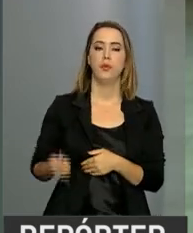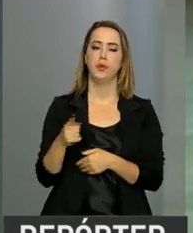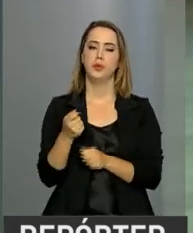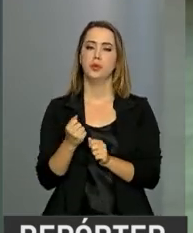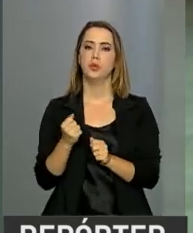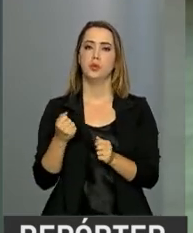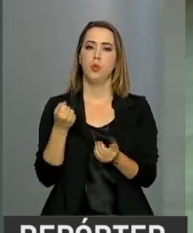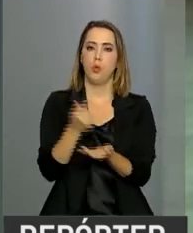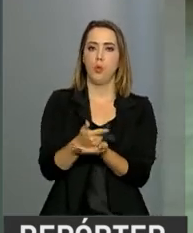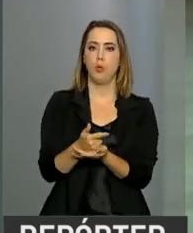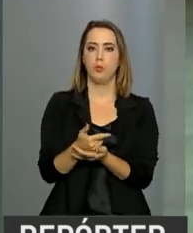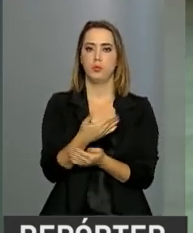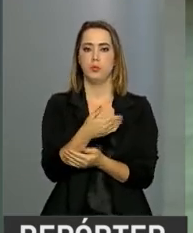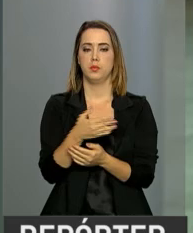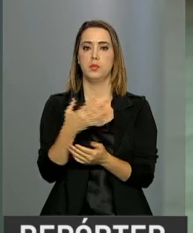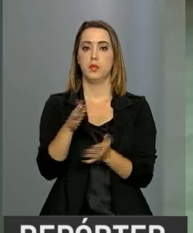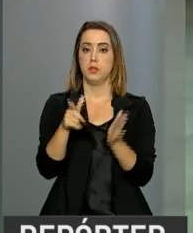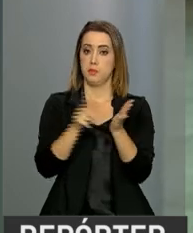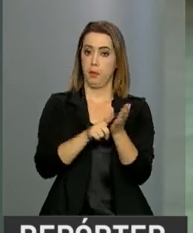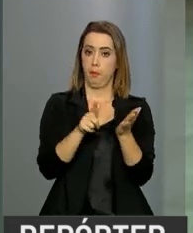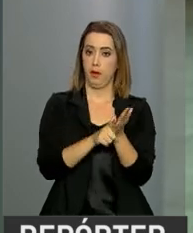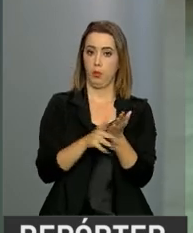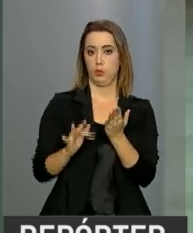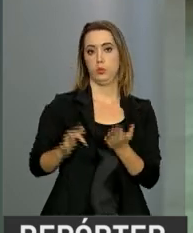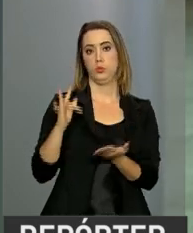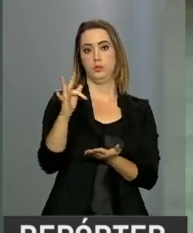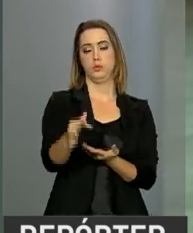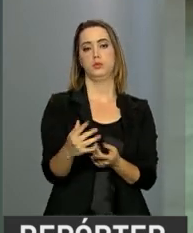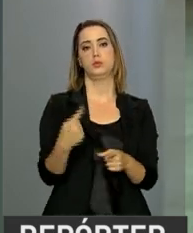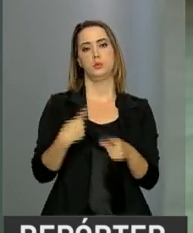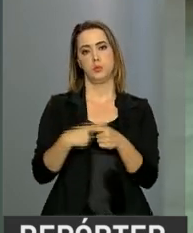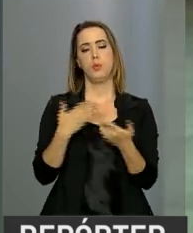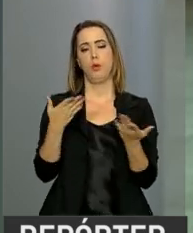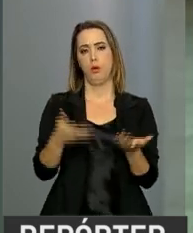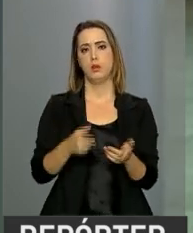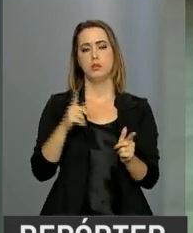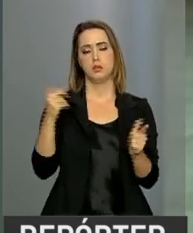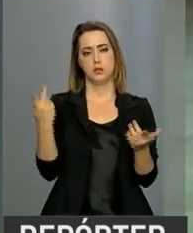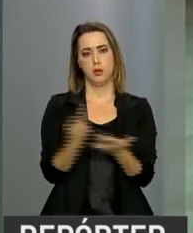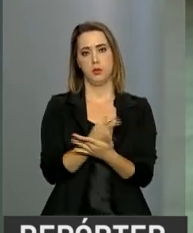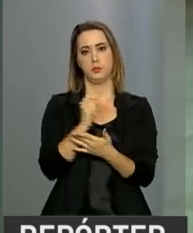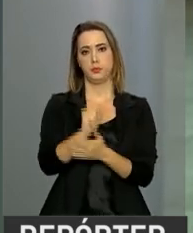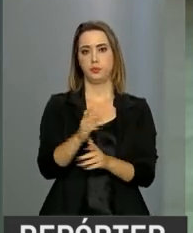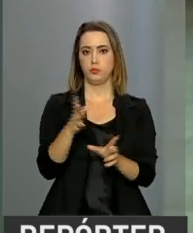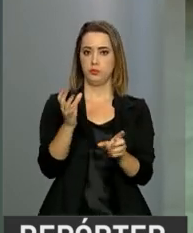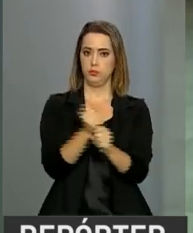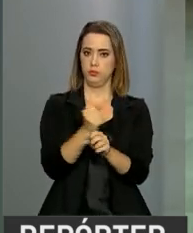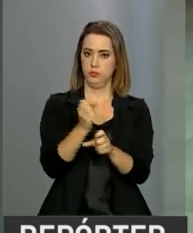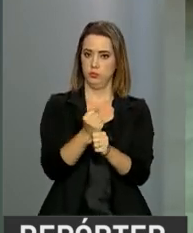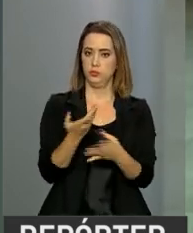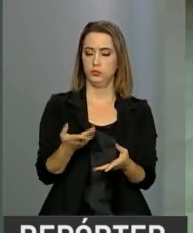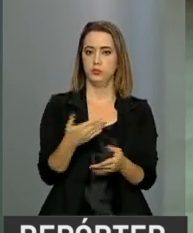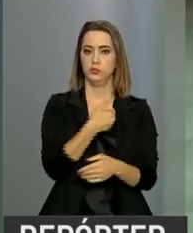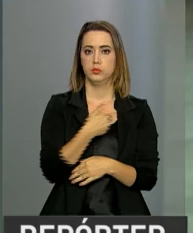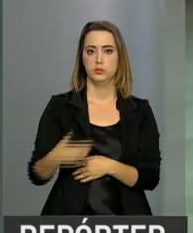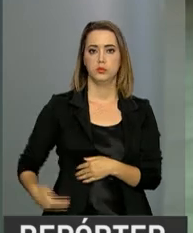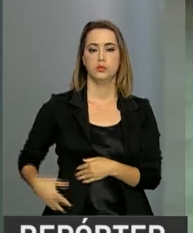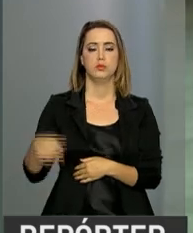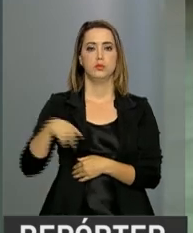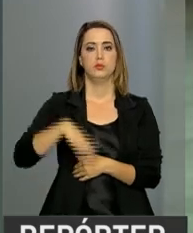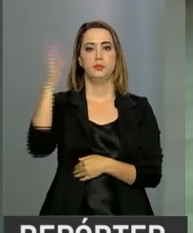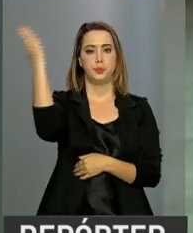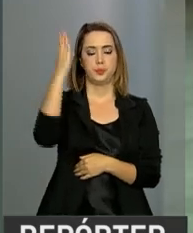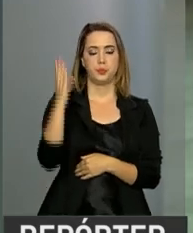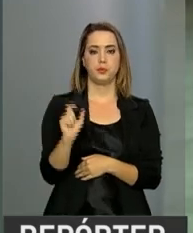títulos no futuro, até porque é dessa forma que ele consegue tocar a administração pública. No Brasil, existem